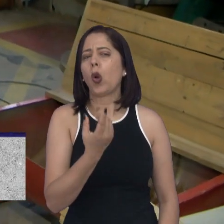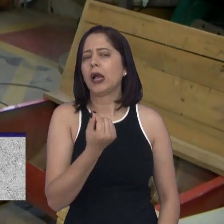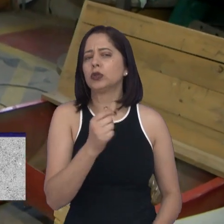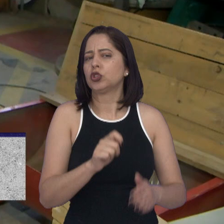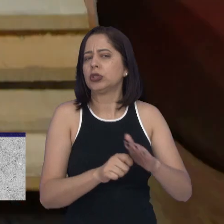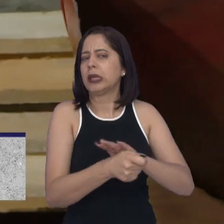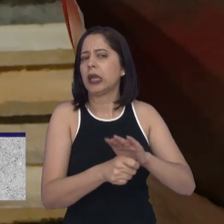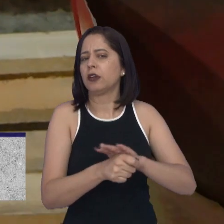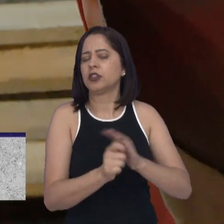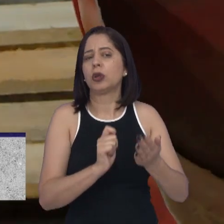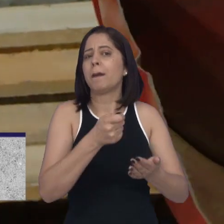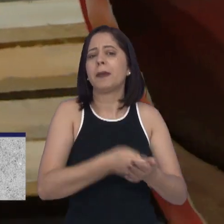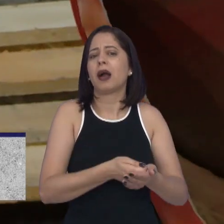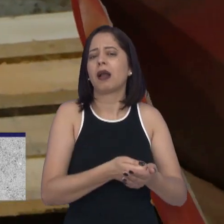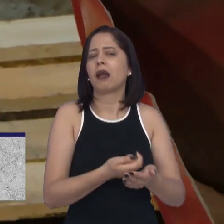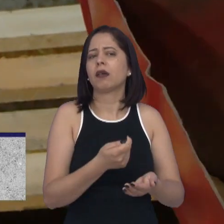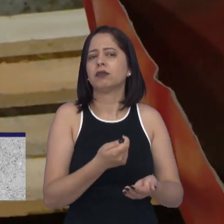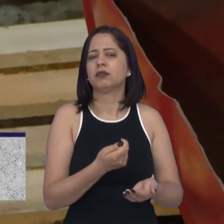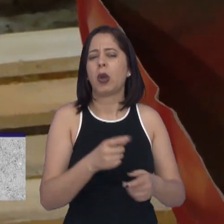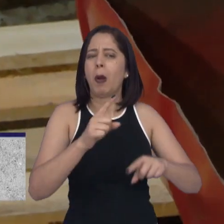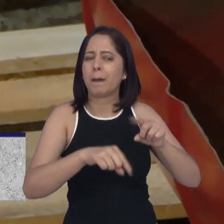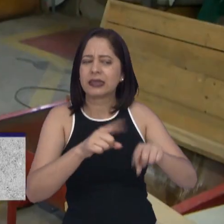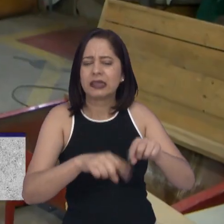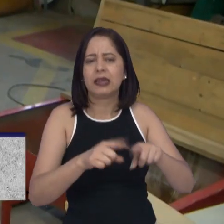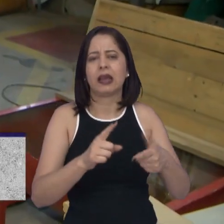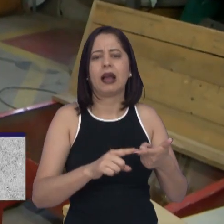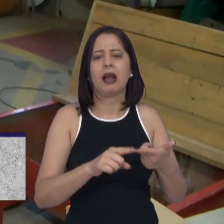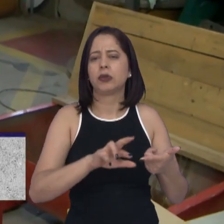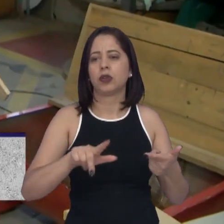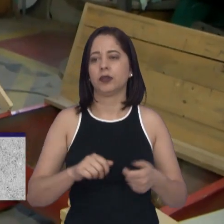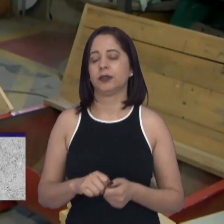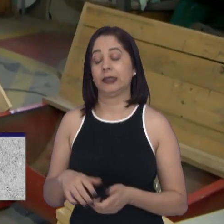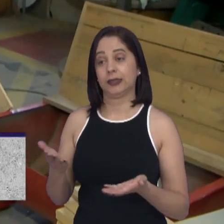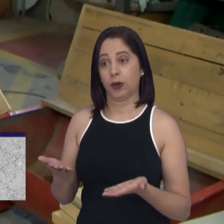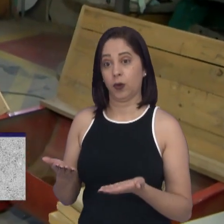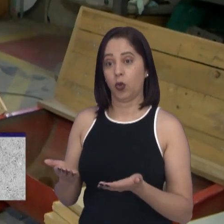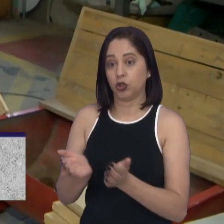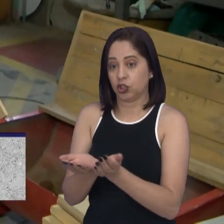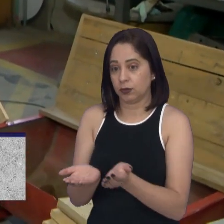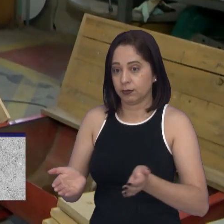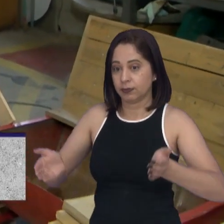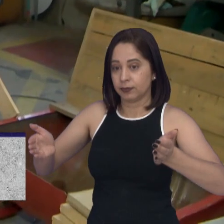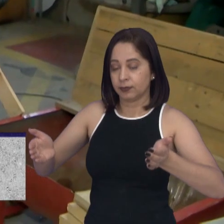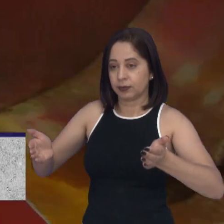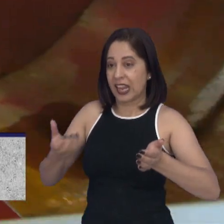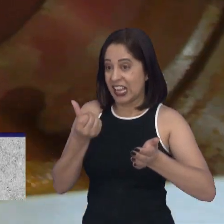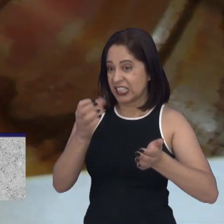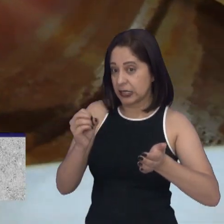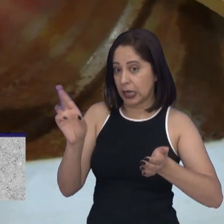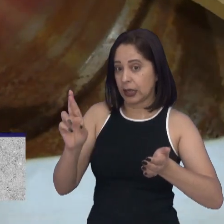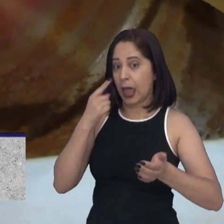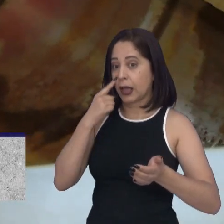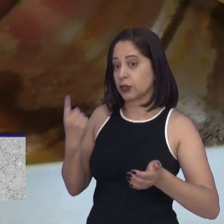desse, por exemplo? O investimento é de quanto? O material? Um tambor hoje você encontra a partir de 60, varia